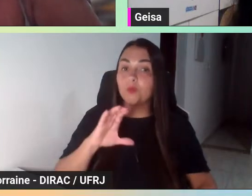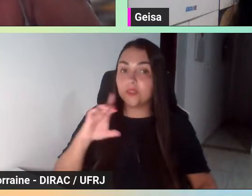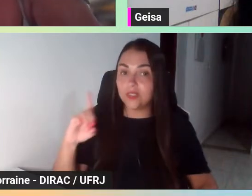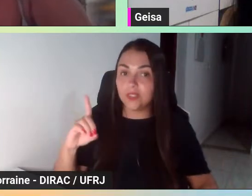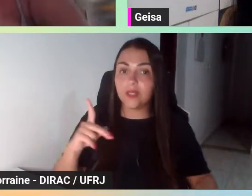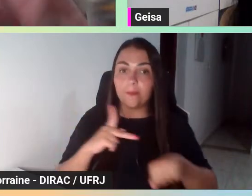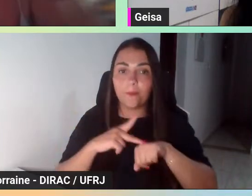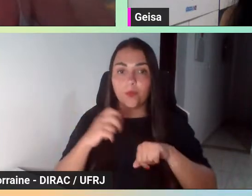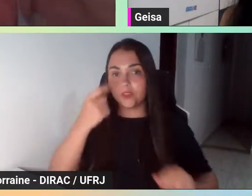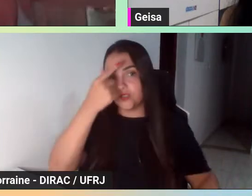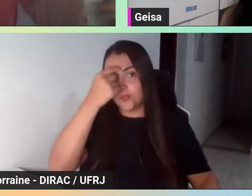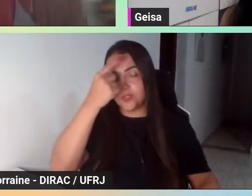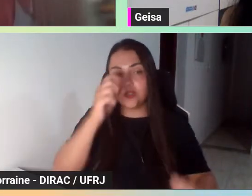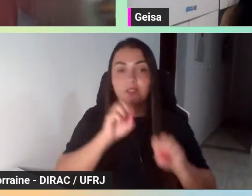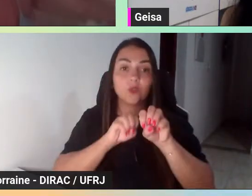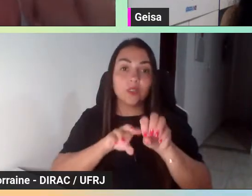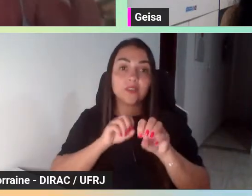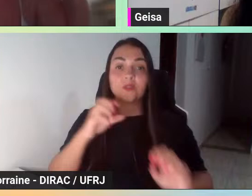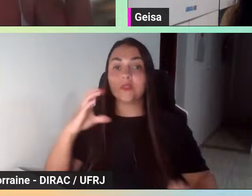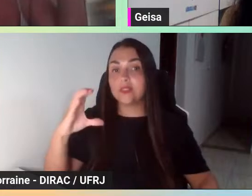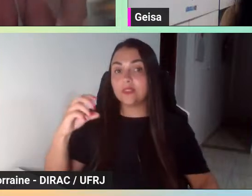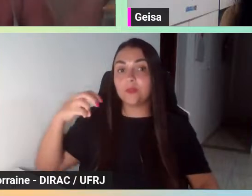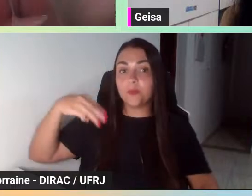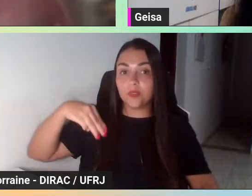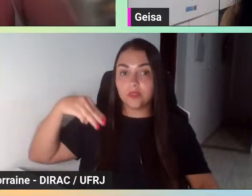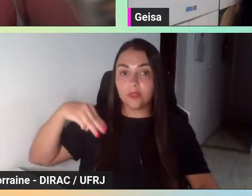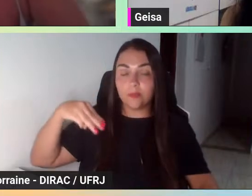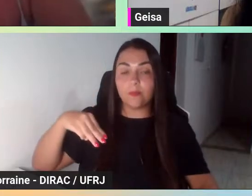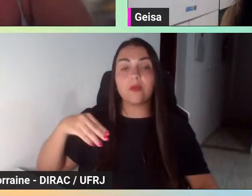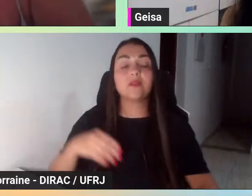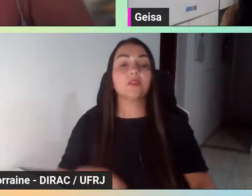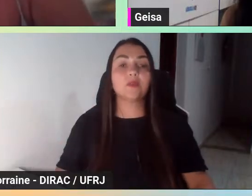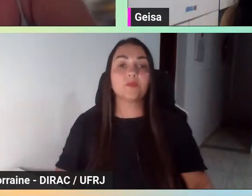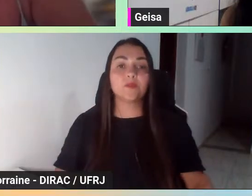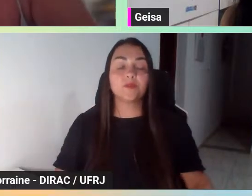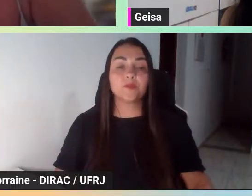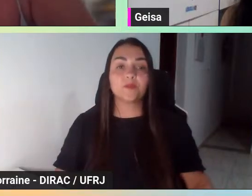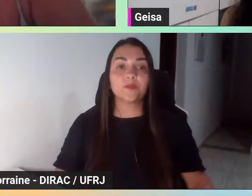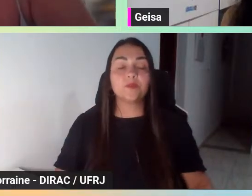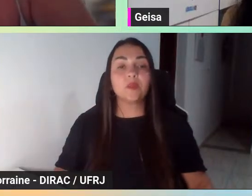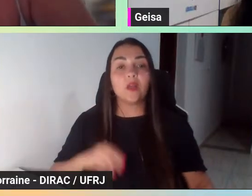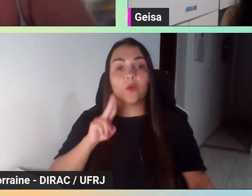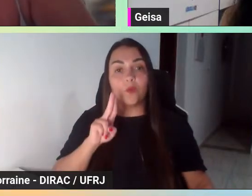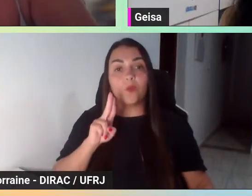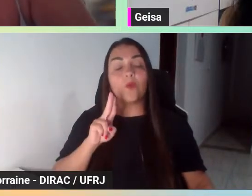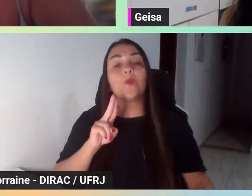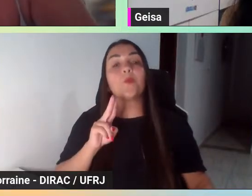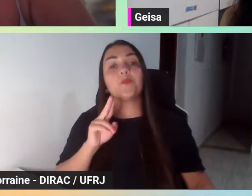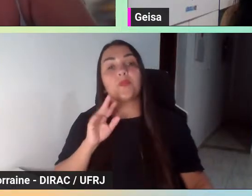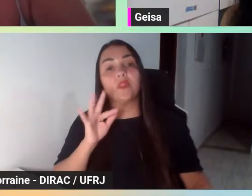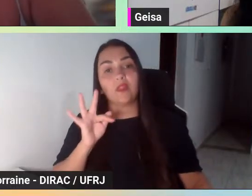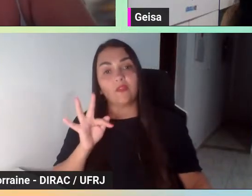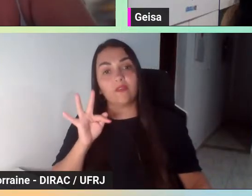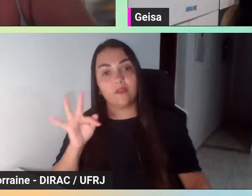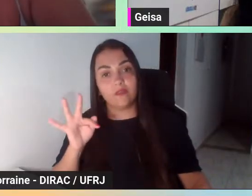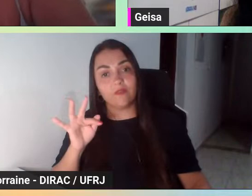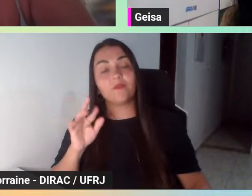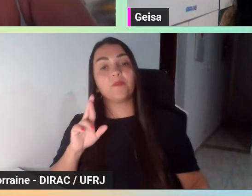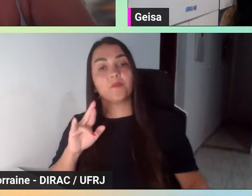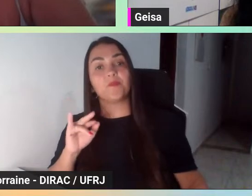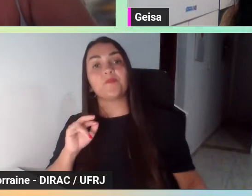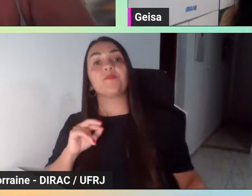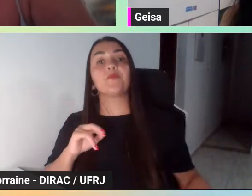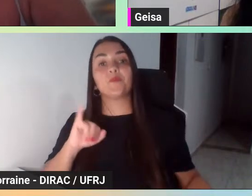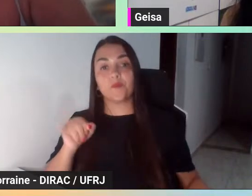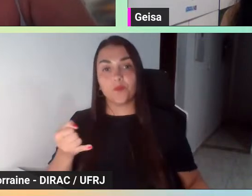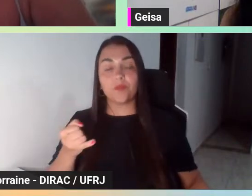pós-graduação em Educação em Ciência e Matemática da Rural e orienta alunos na área de Educação Matemática, Diversidade e Inclusão,